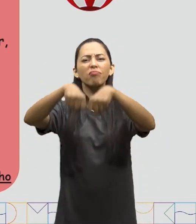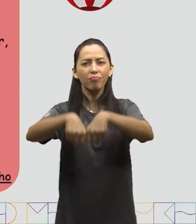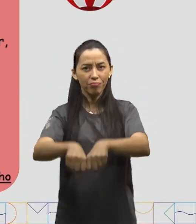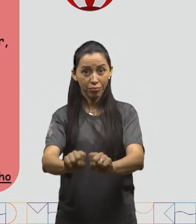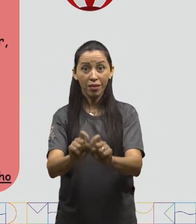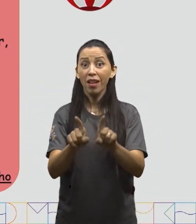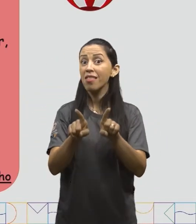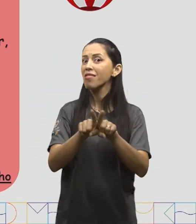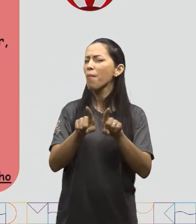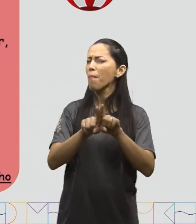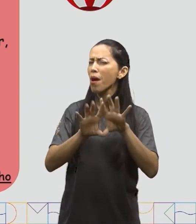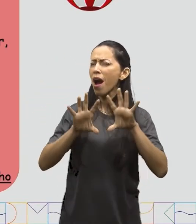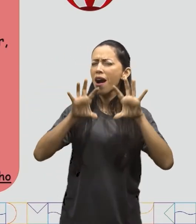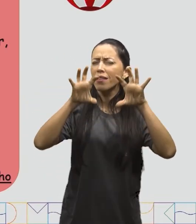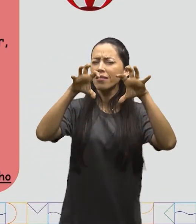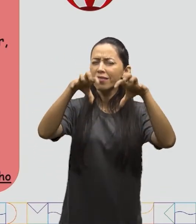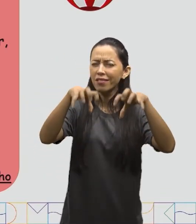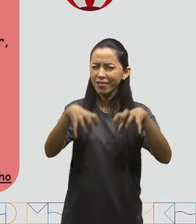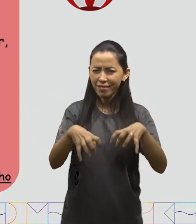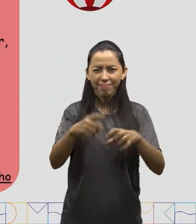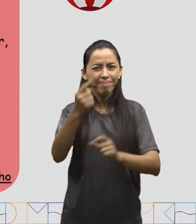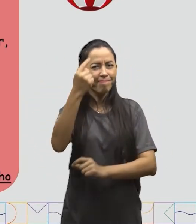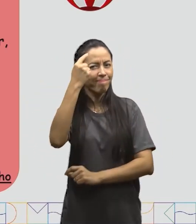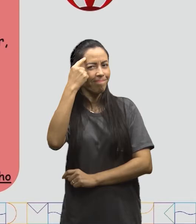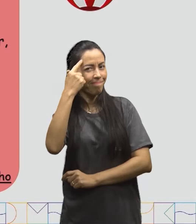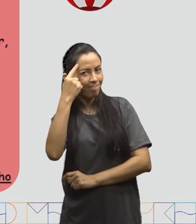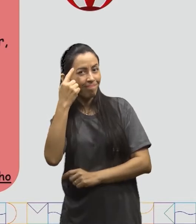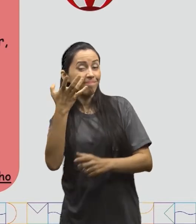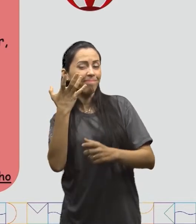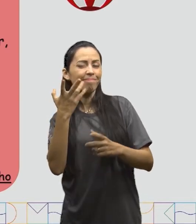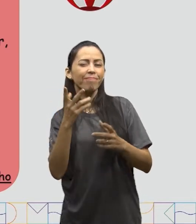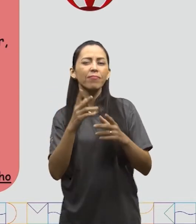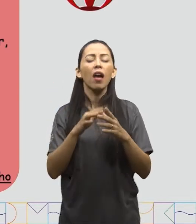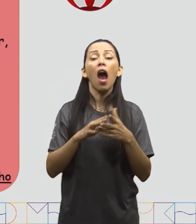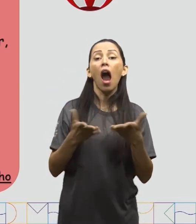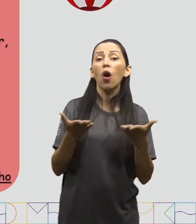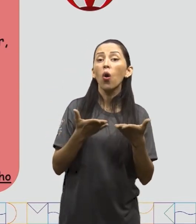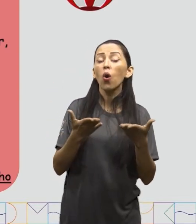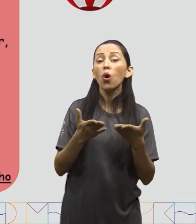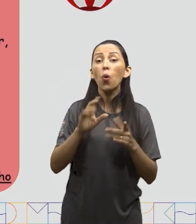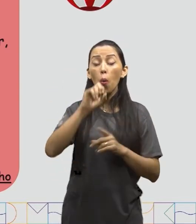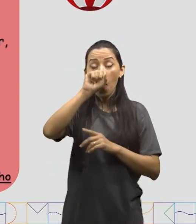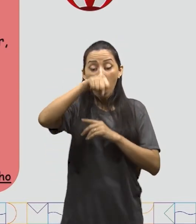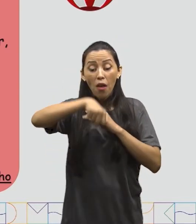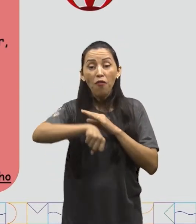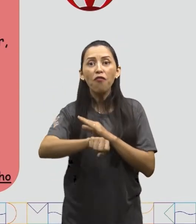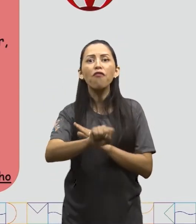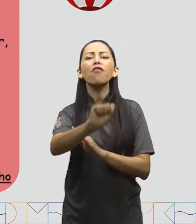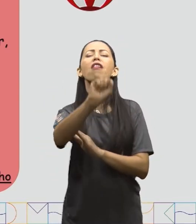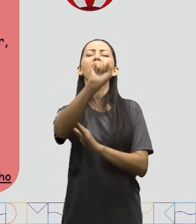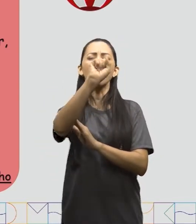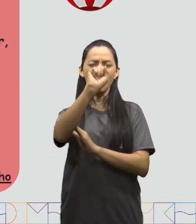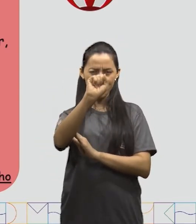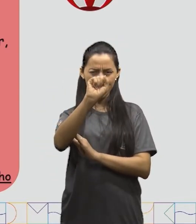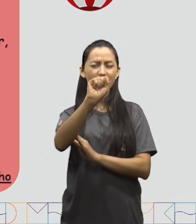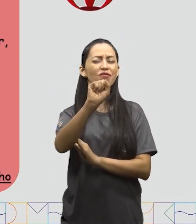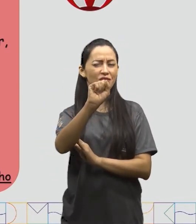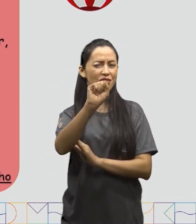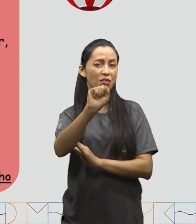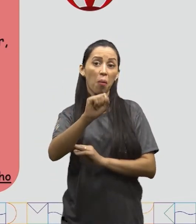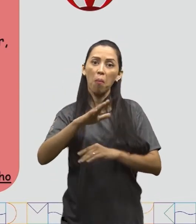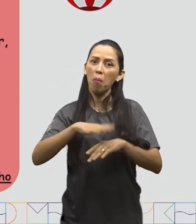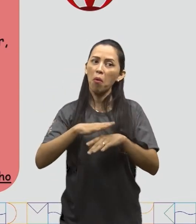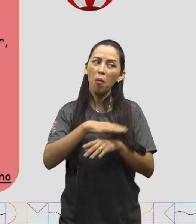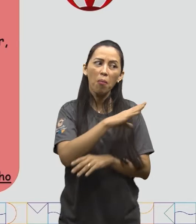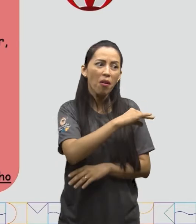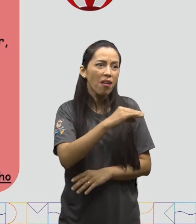deseja que sua jaula seja uma janela. O elefante ofegante toca em sua trombeta uma canção